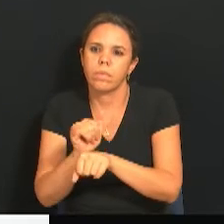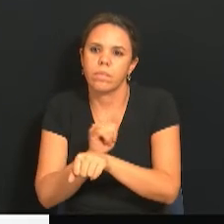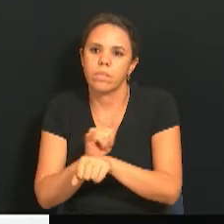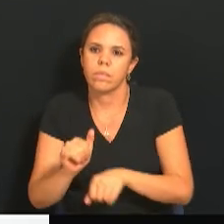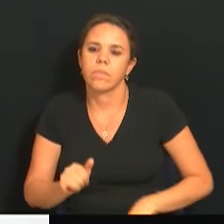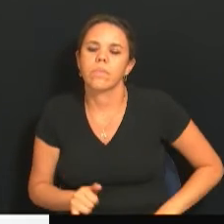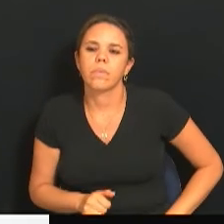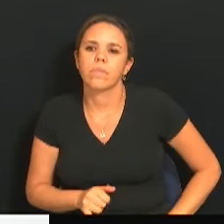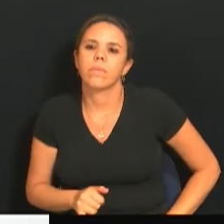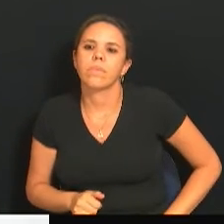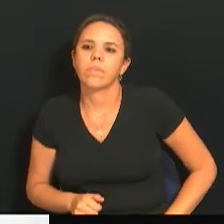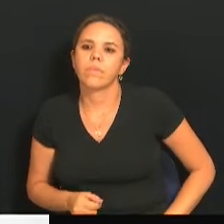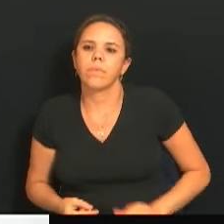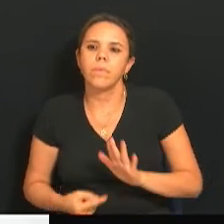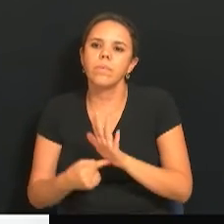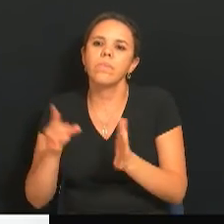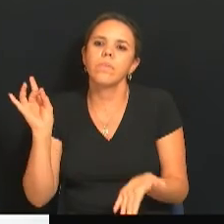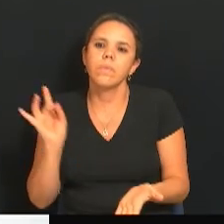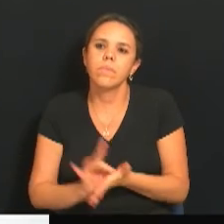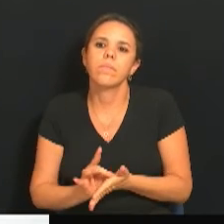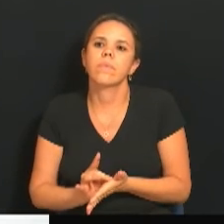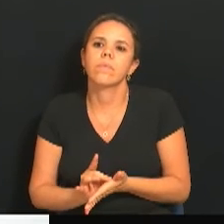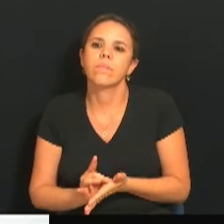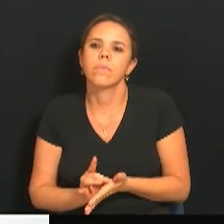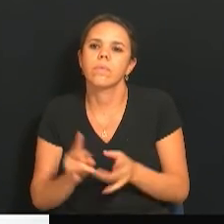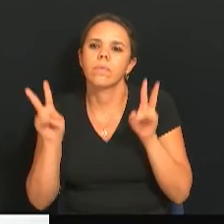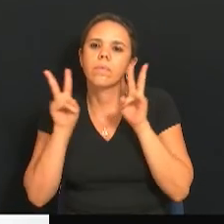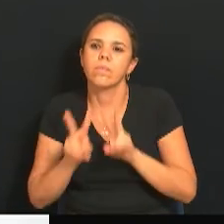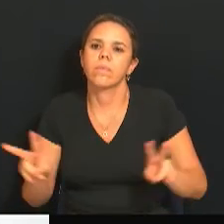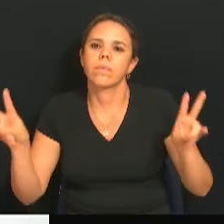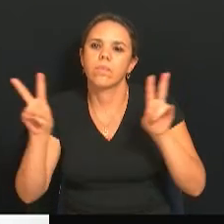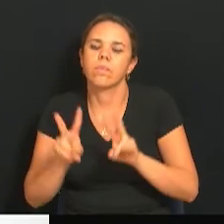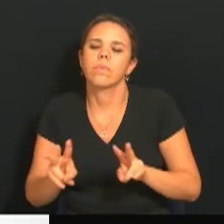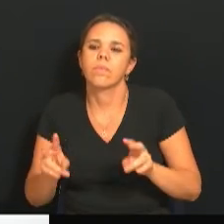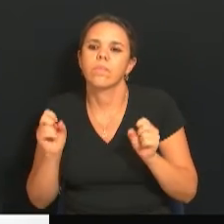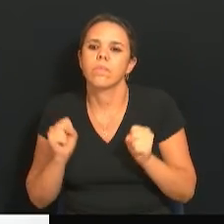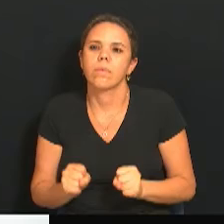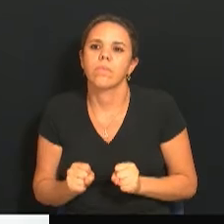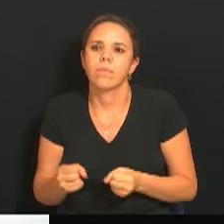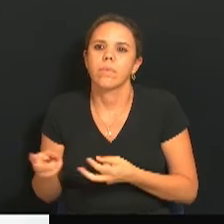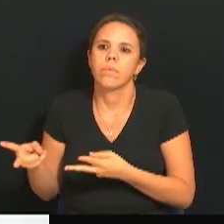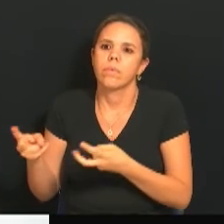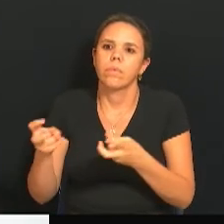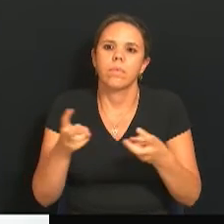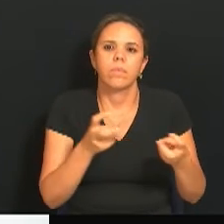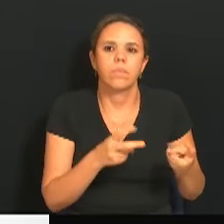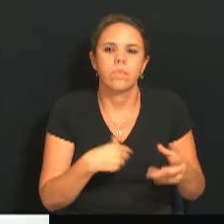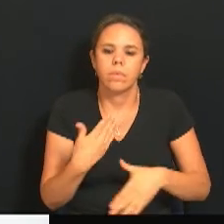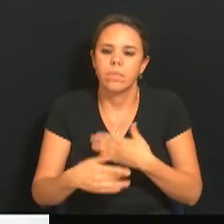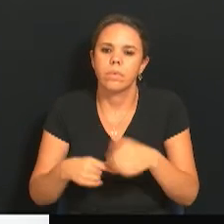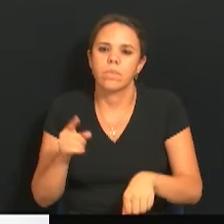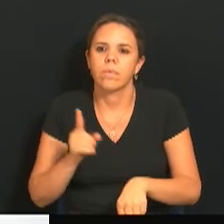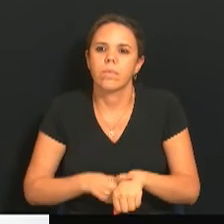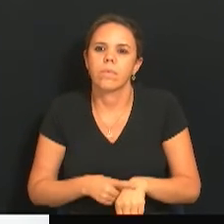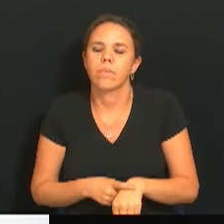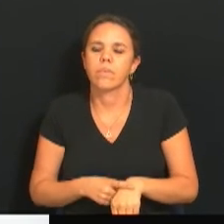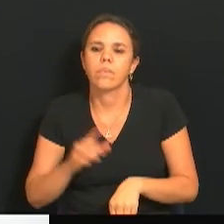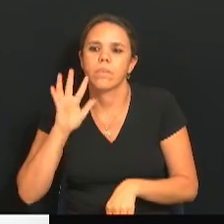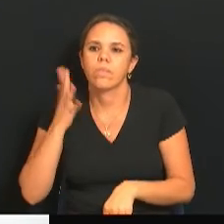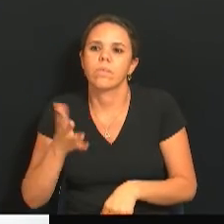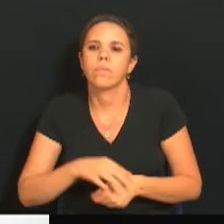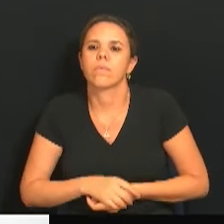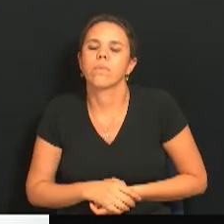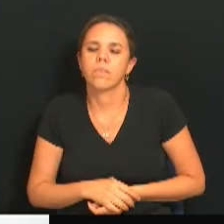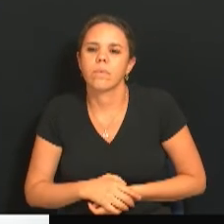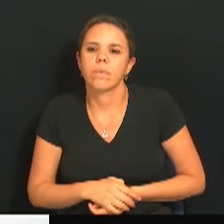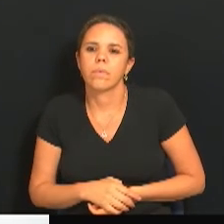se mostrem eficientes e que seja visível, que a gente possa observar ao longo do tempo esse resultado.